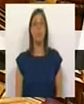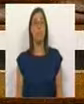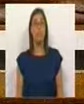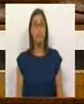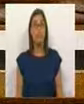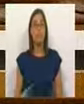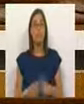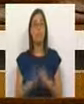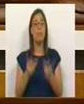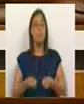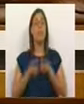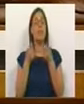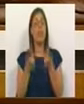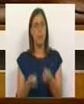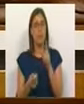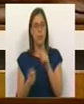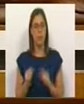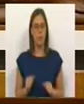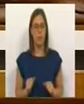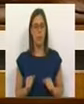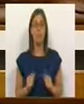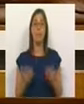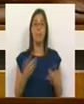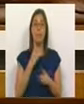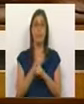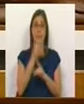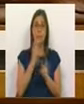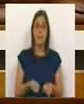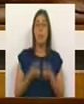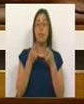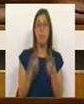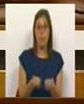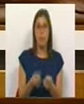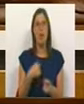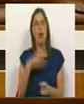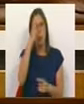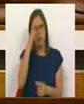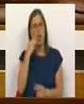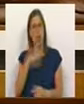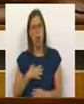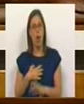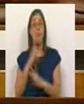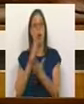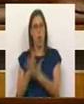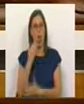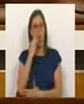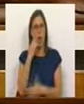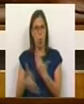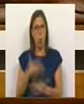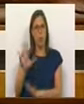E quanto ao investimento? E quanto ao investimento? Eu sei que dói, mas vai continuar a